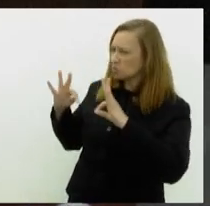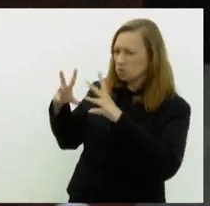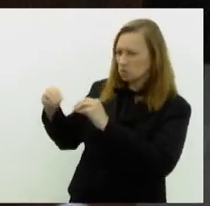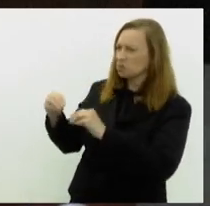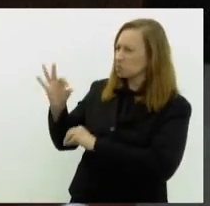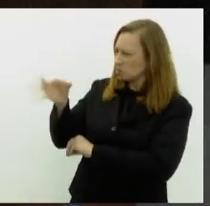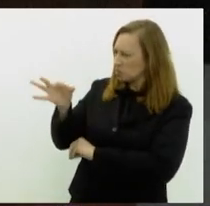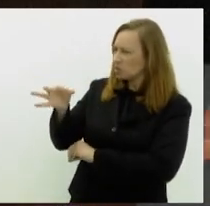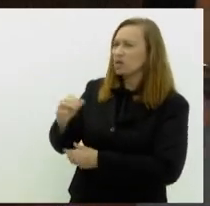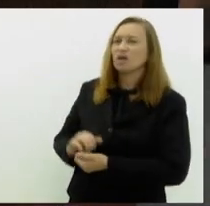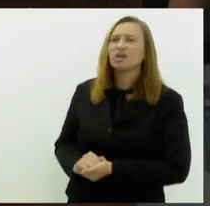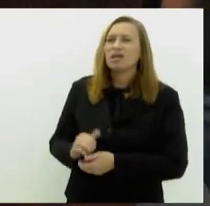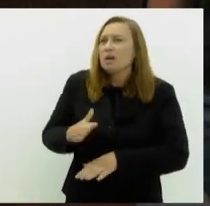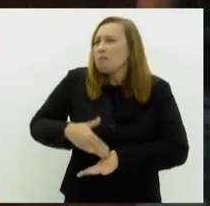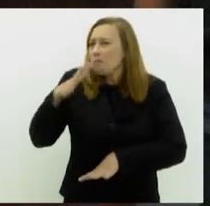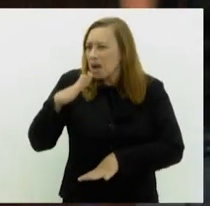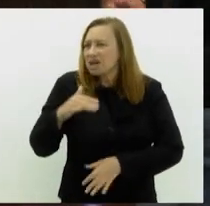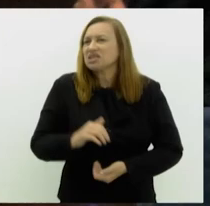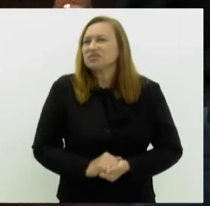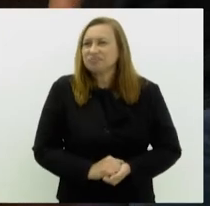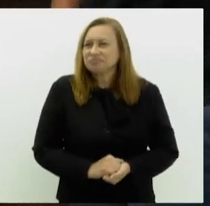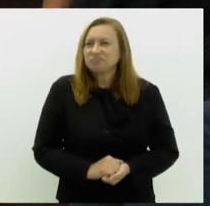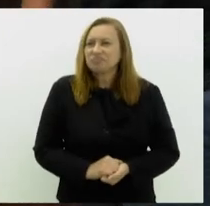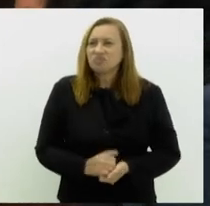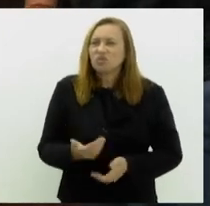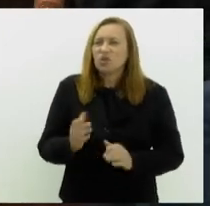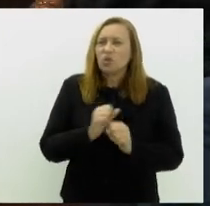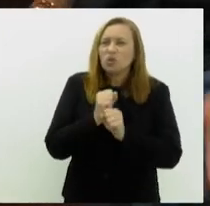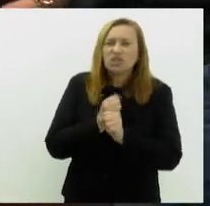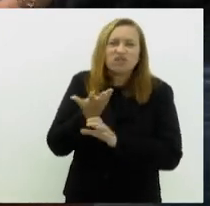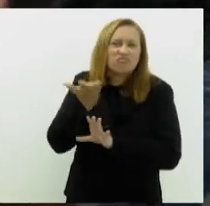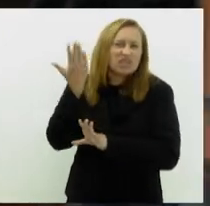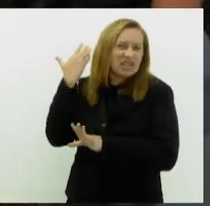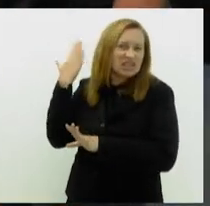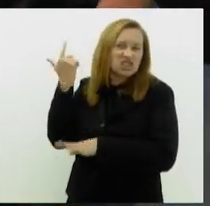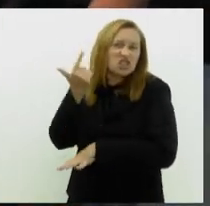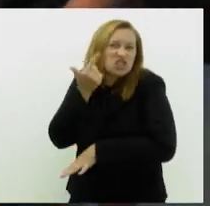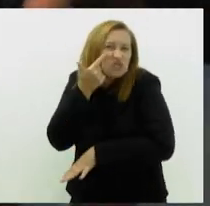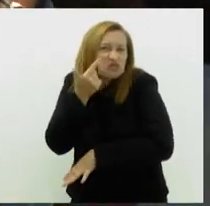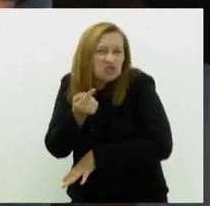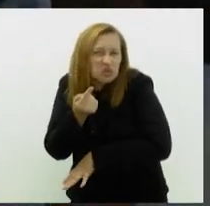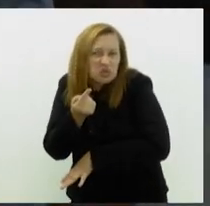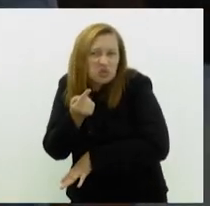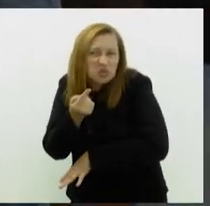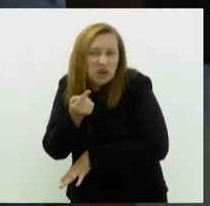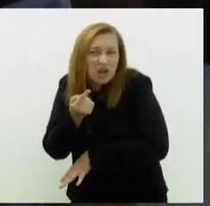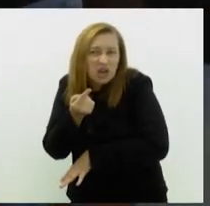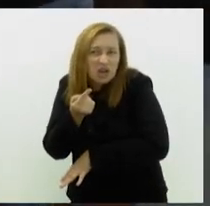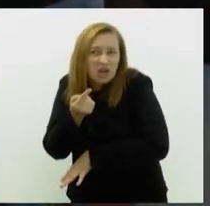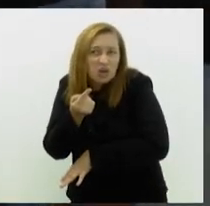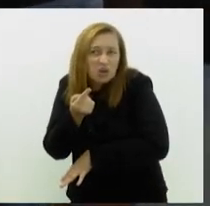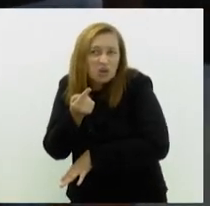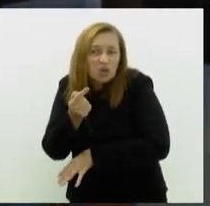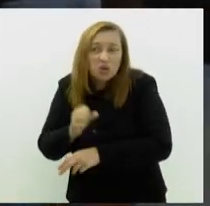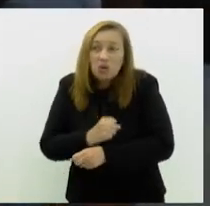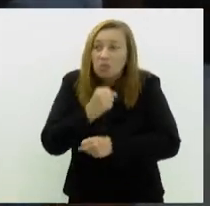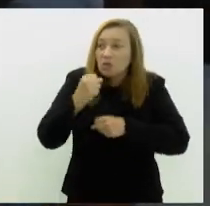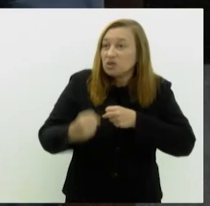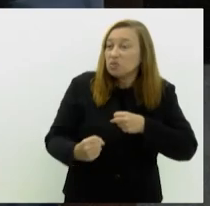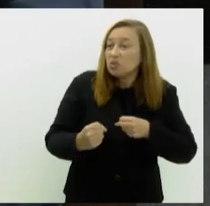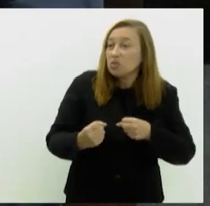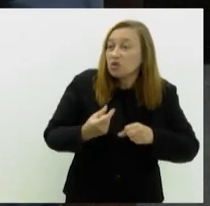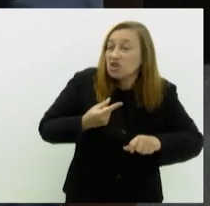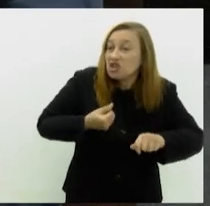deputado, ainda mais há um tempo atrás que nós vimos o poder público investir